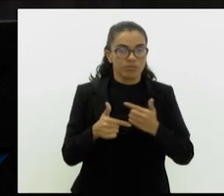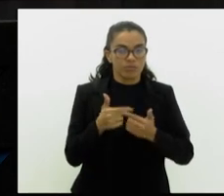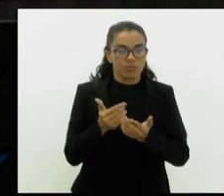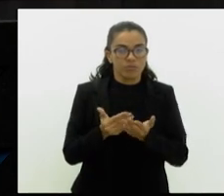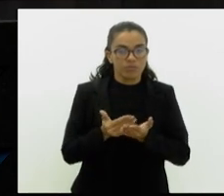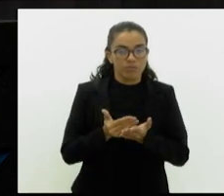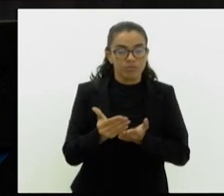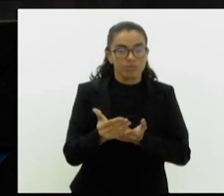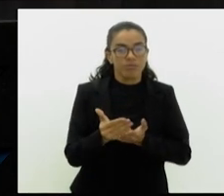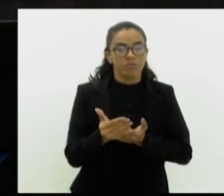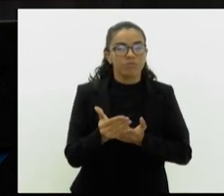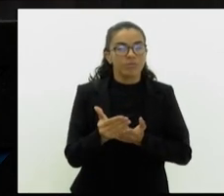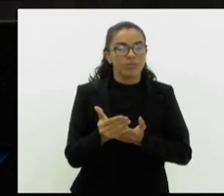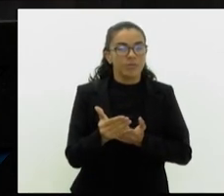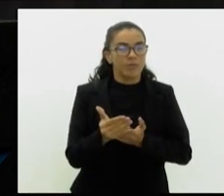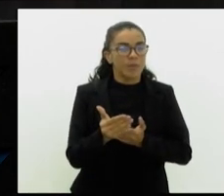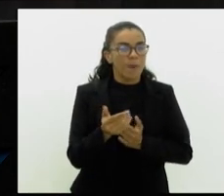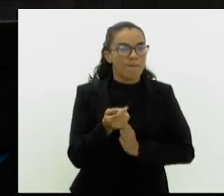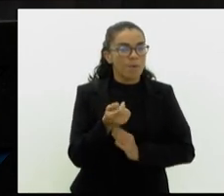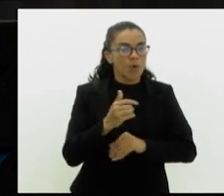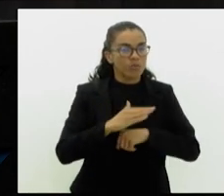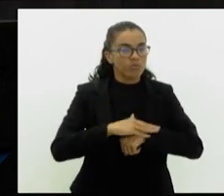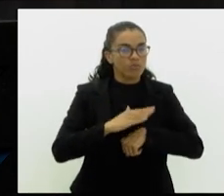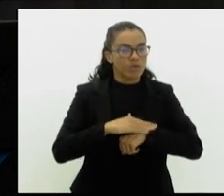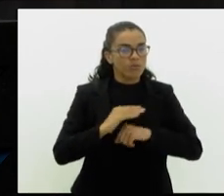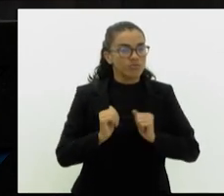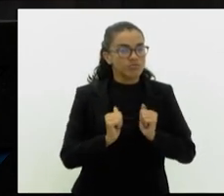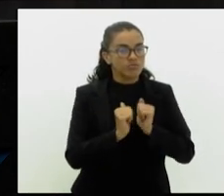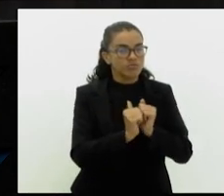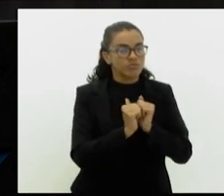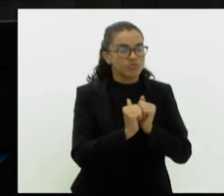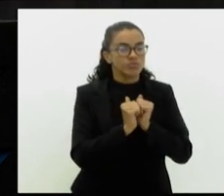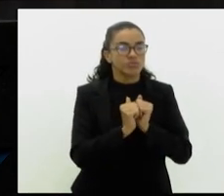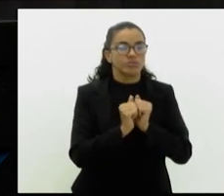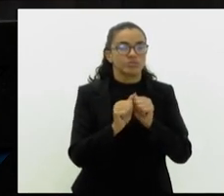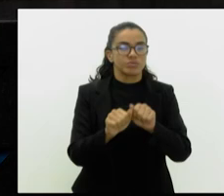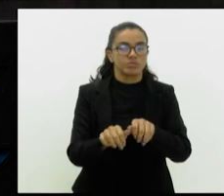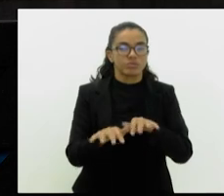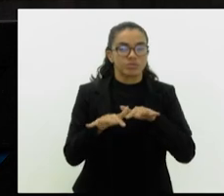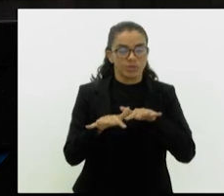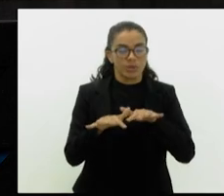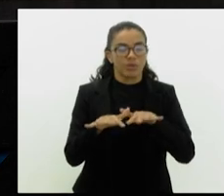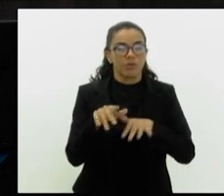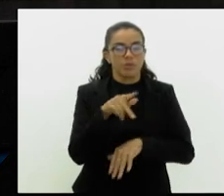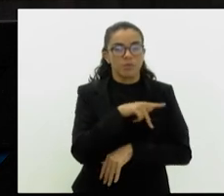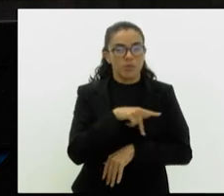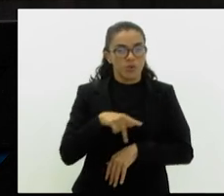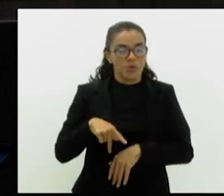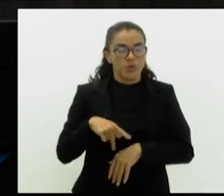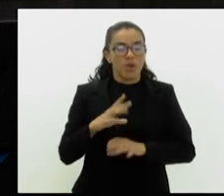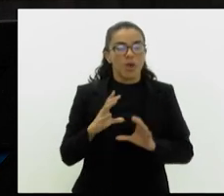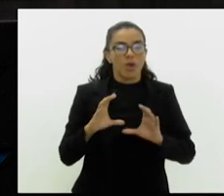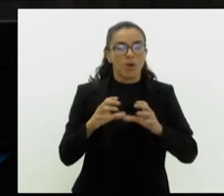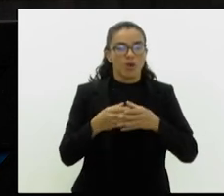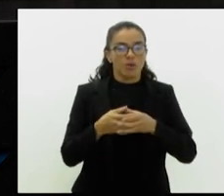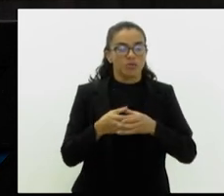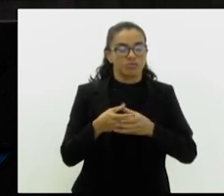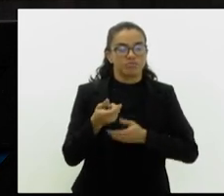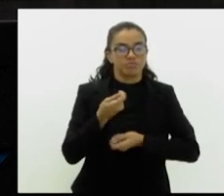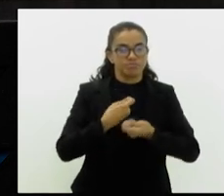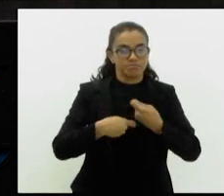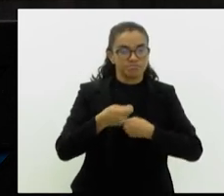ainda a pouco estávamos juntos Na audiência pública da comissão de orçamento e